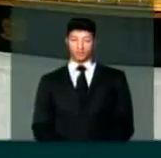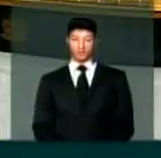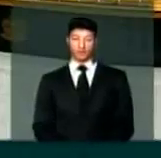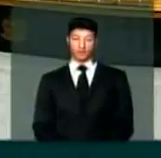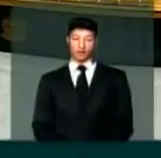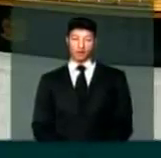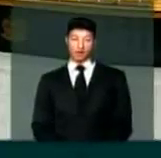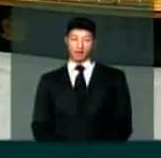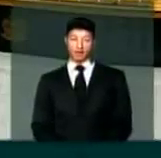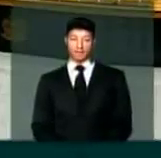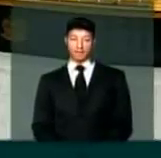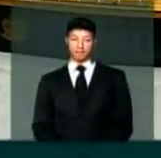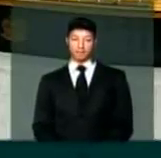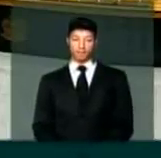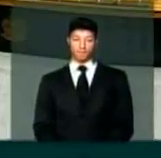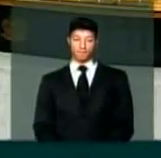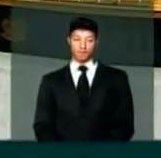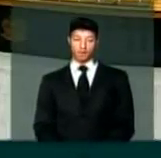Senhor presidente,